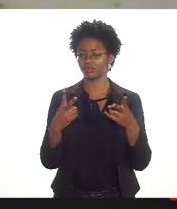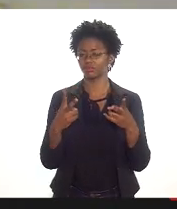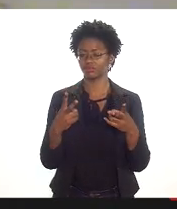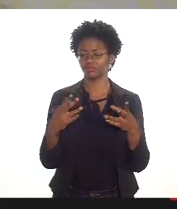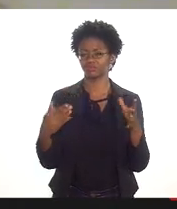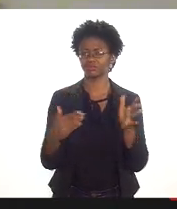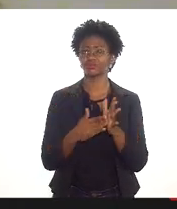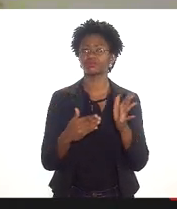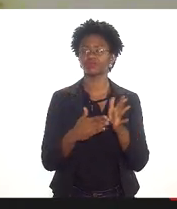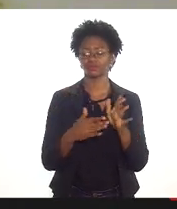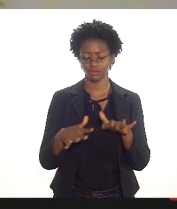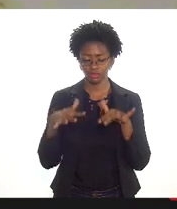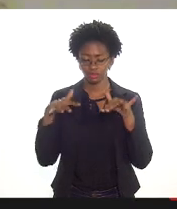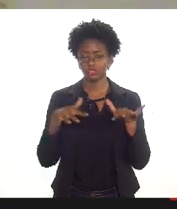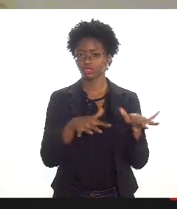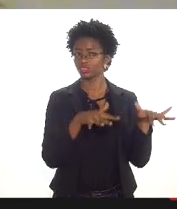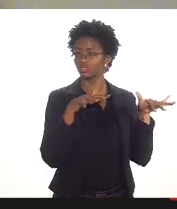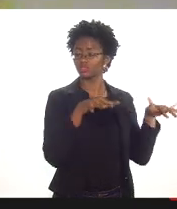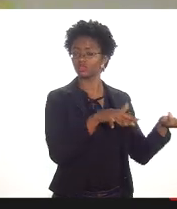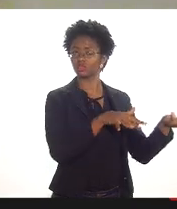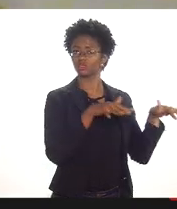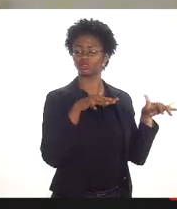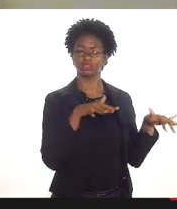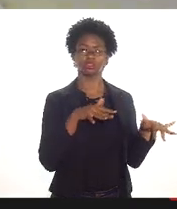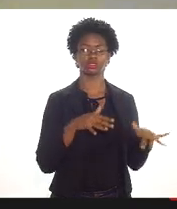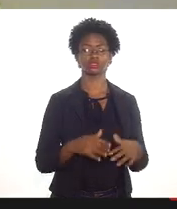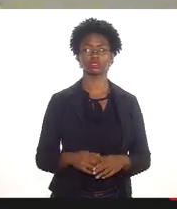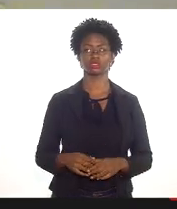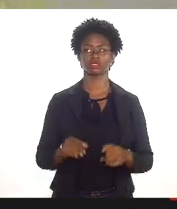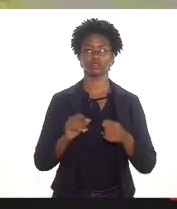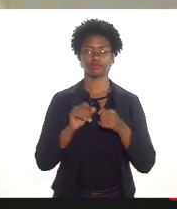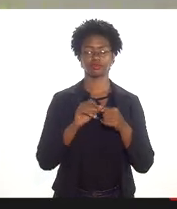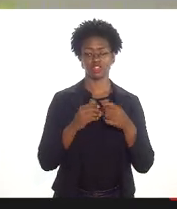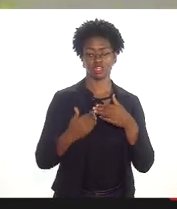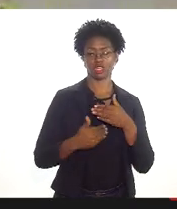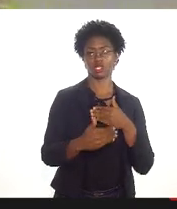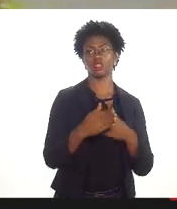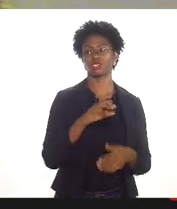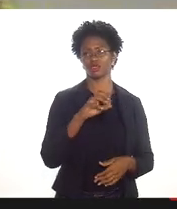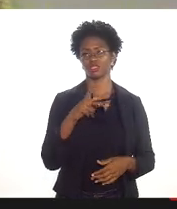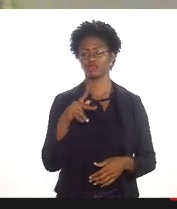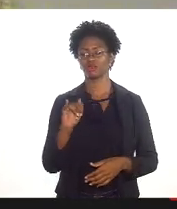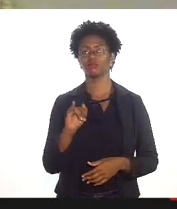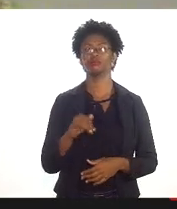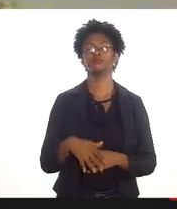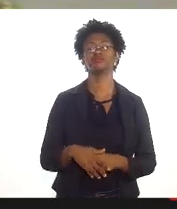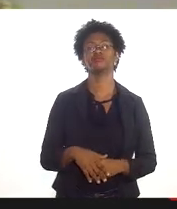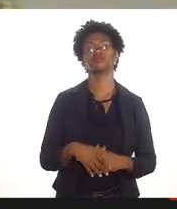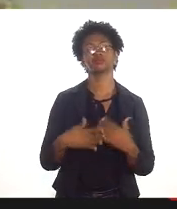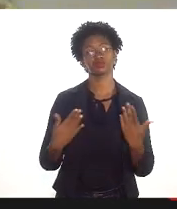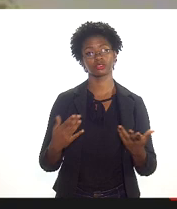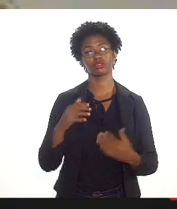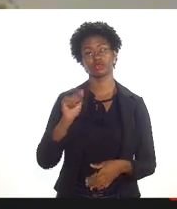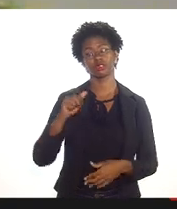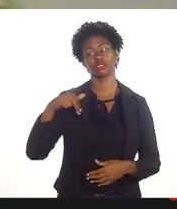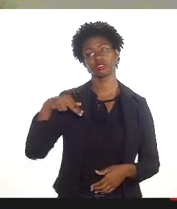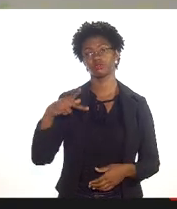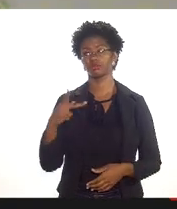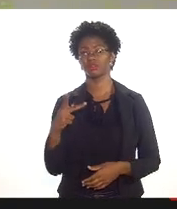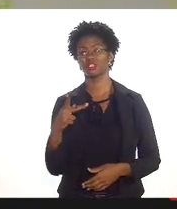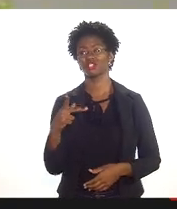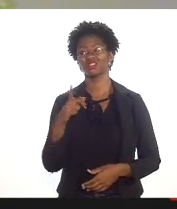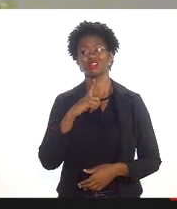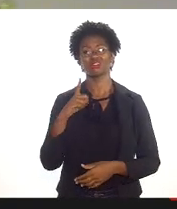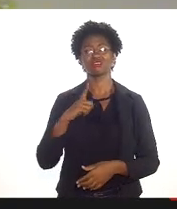nas últimas sessões, né, das audiências feitas durante a CPI, a ANP ela tem um quadro muito